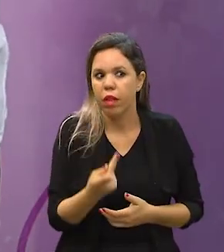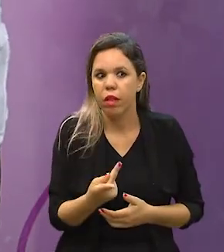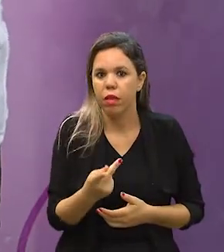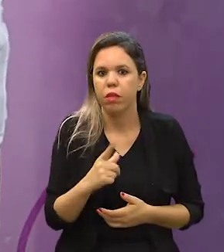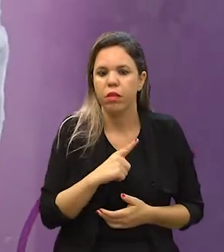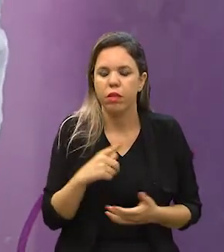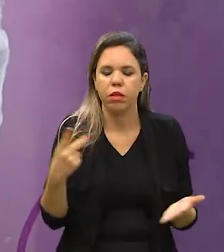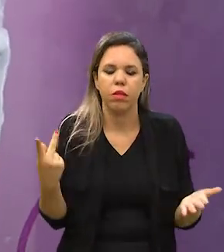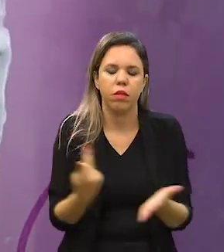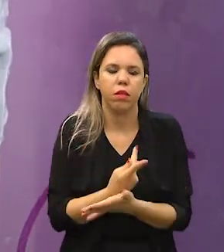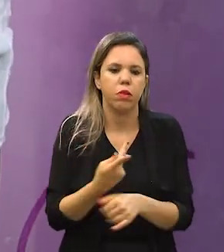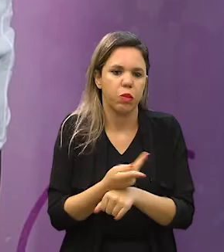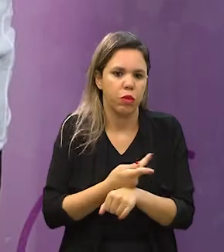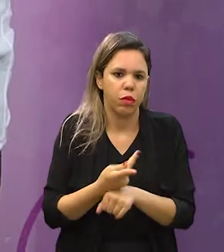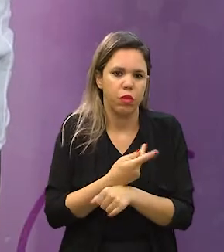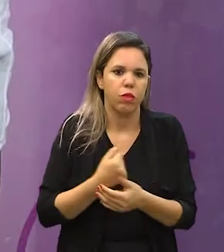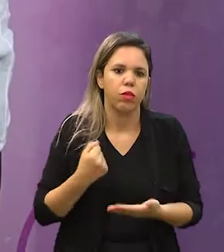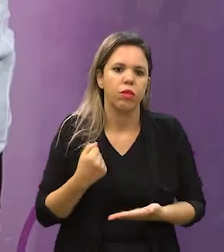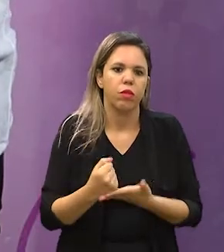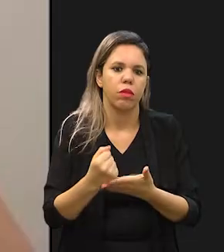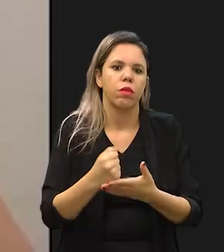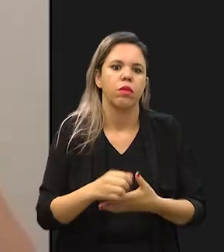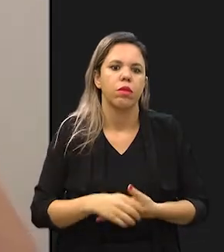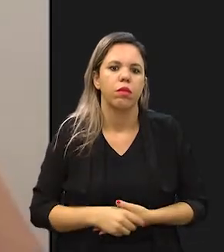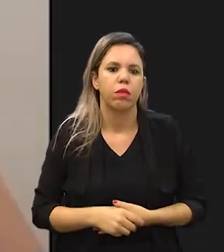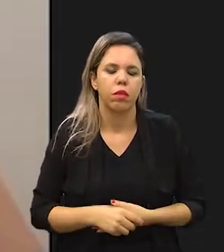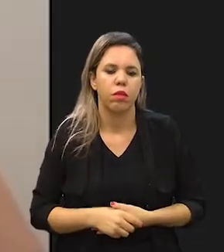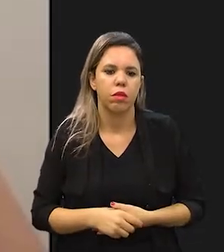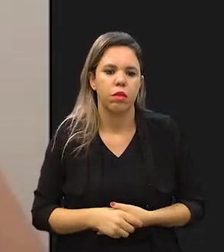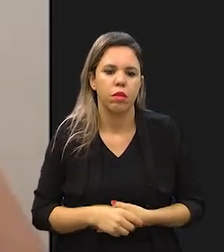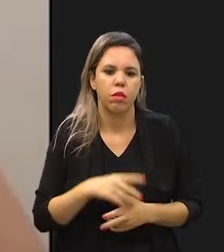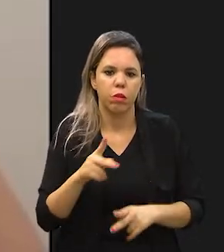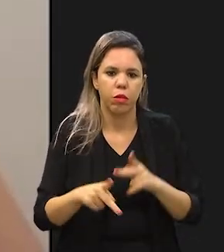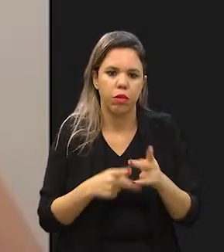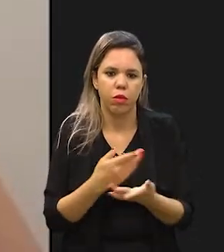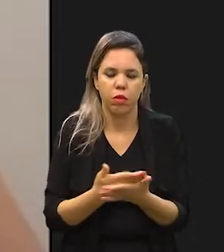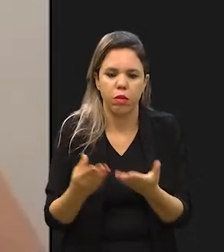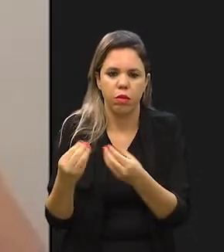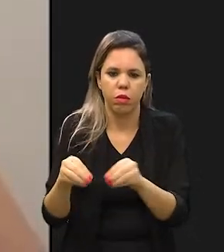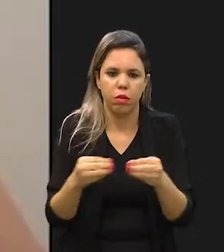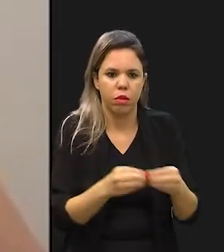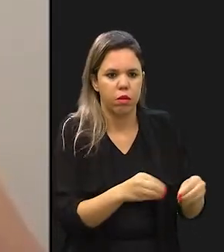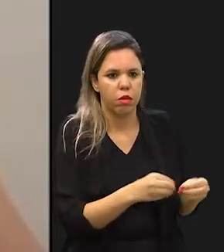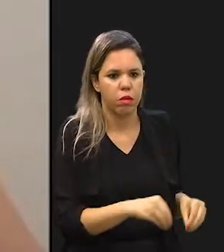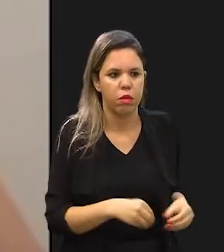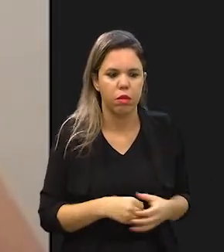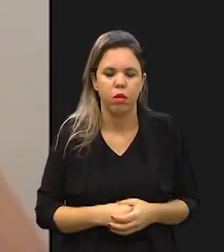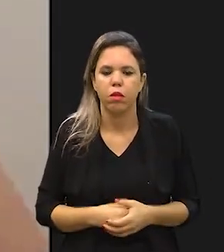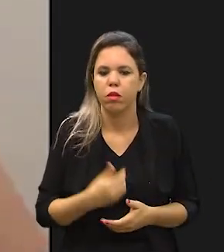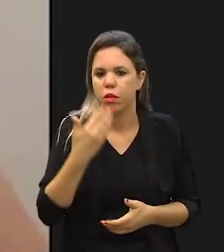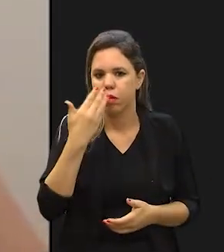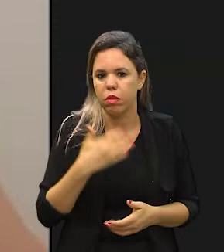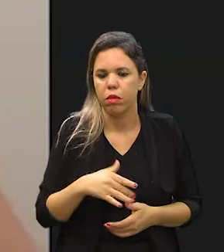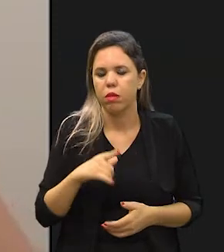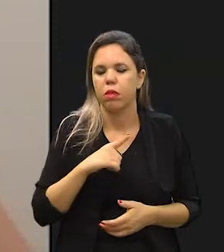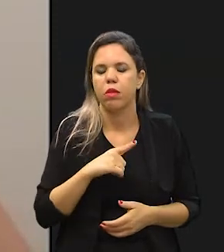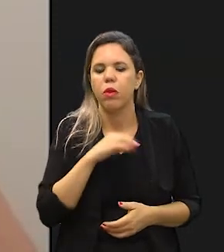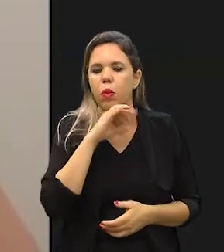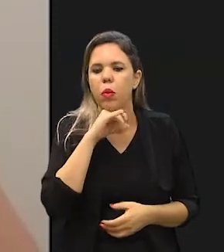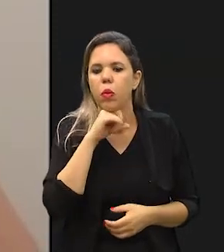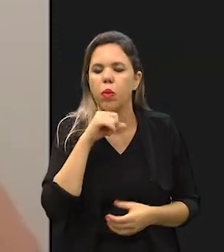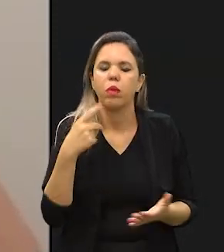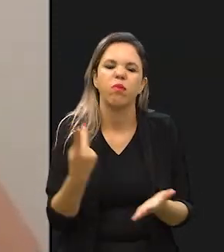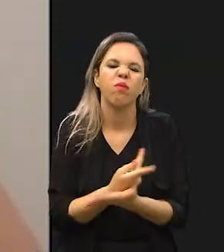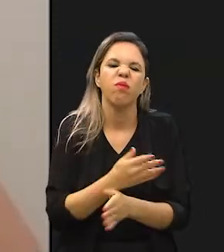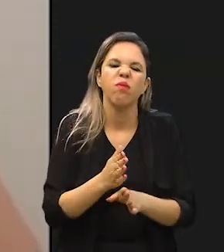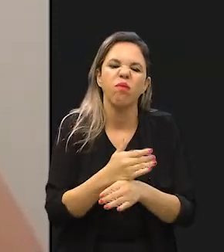tem alguma coisa errada, vamos procurar ajuda? Quando a pessoa começa a ter prejuízos, né, então a criança começa a ir muito mal na